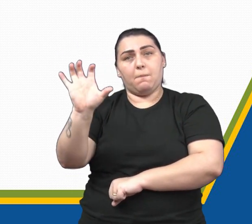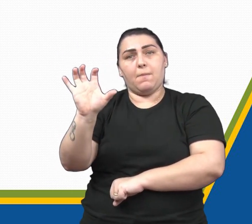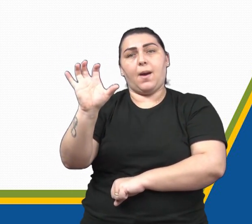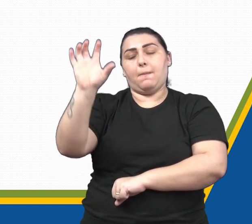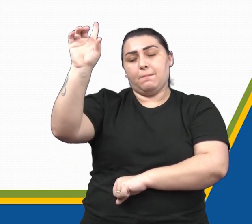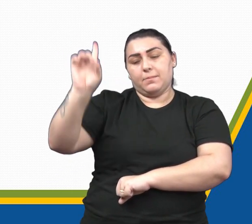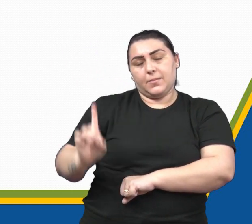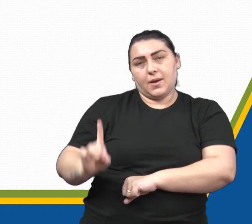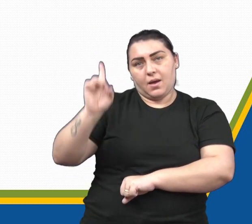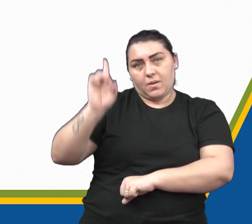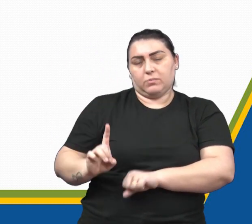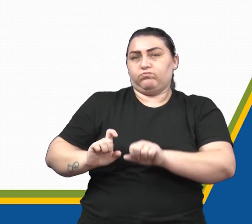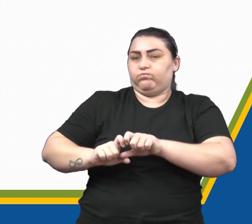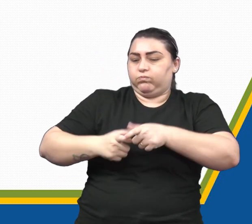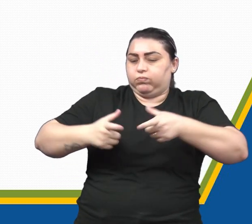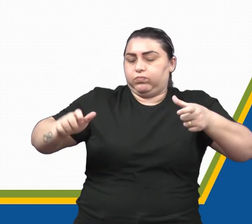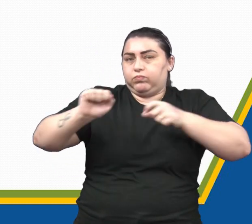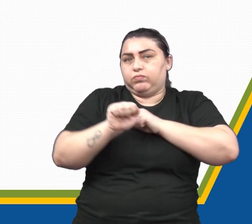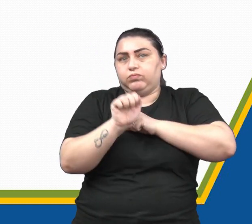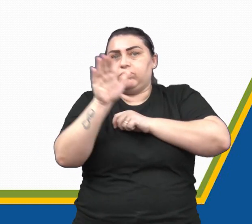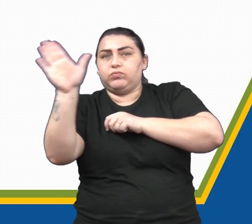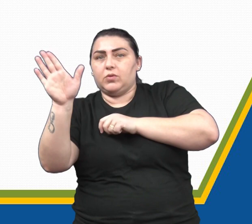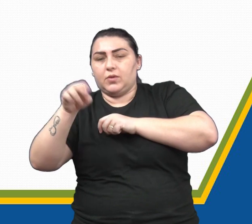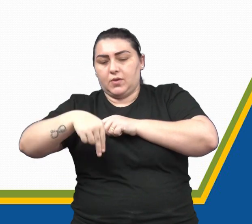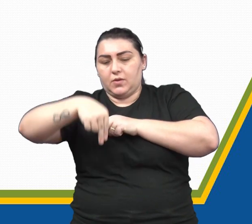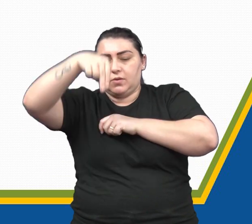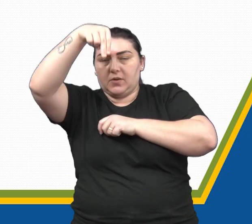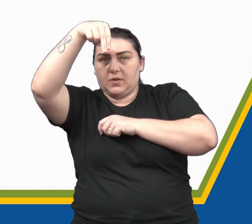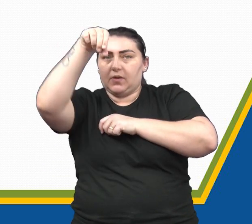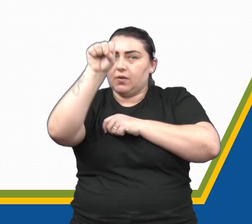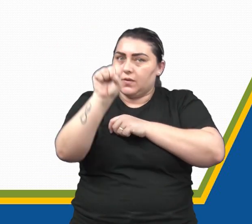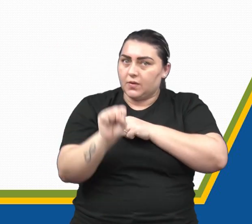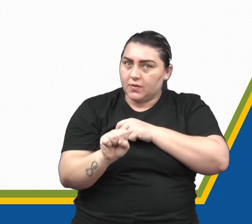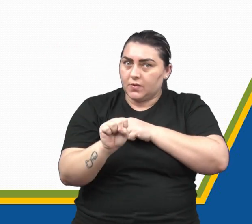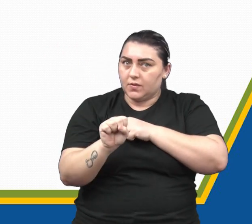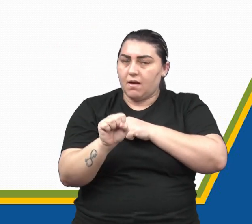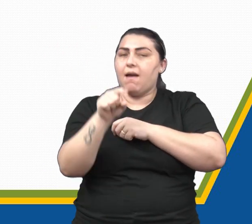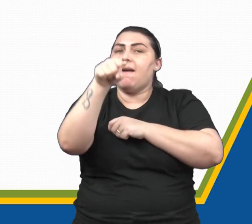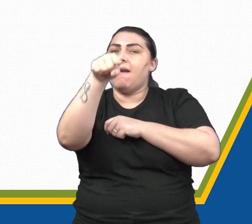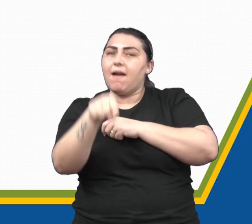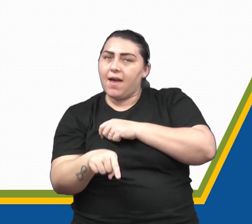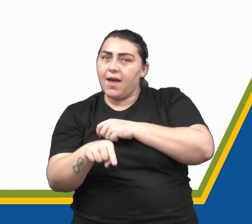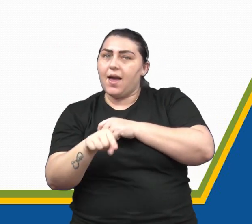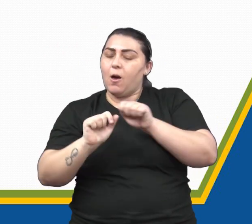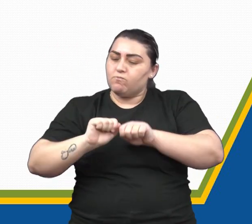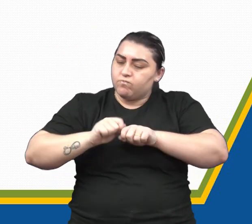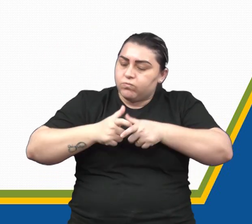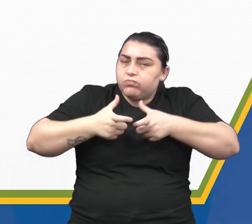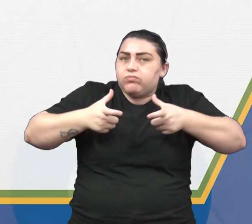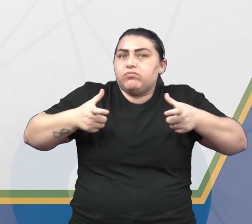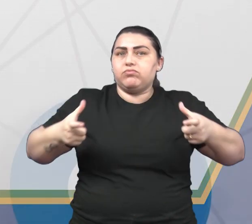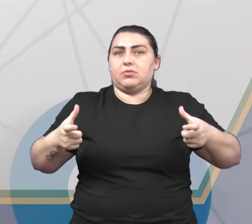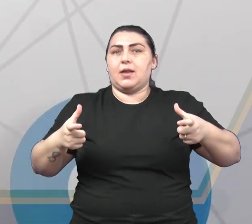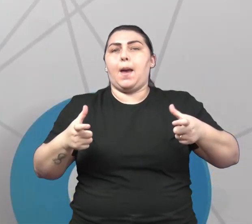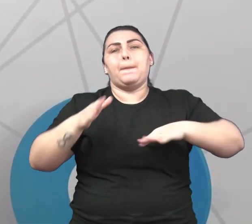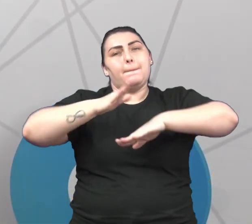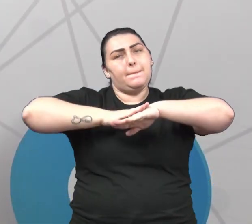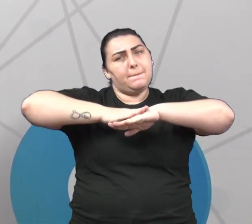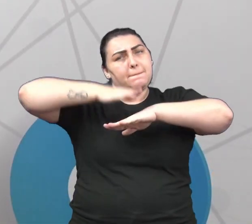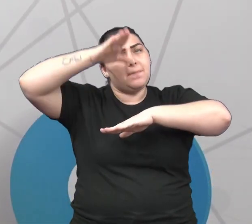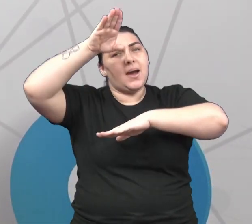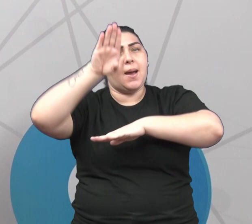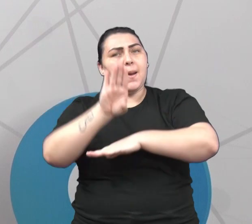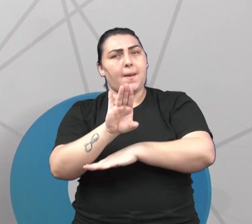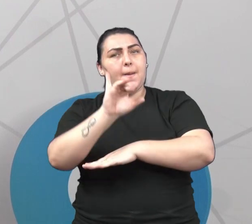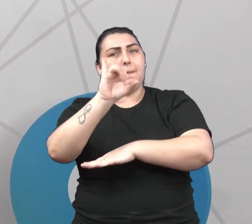Ásia é imensa, pessoal. A Ásia, de norte a sul, tá? Ela é muito grande, então ela vai ter mais biomas.